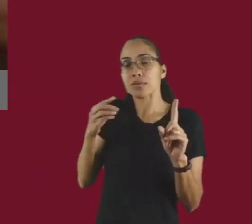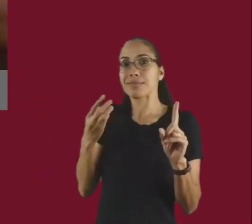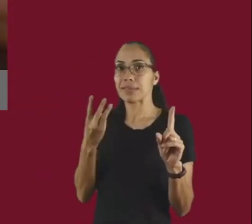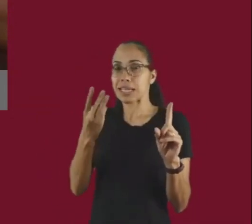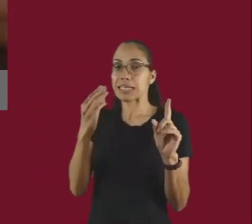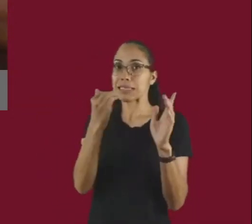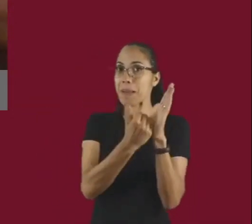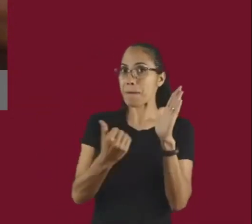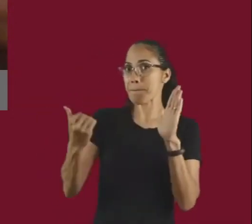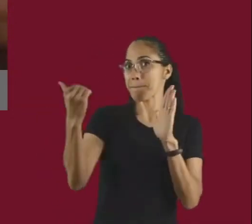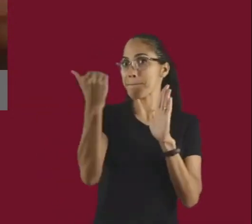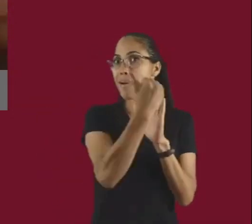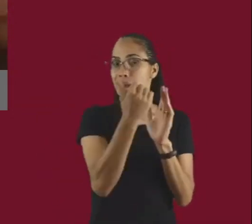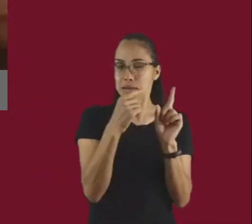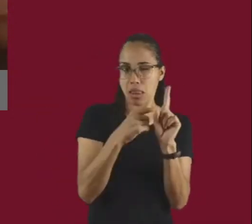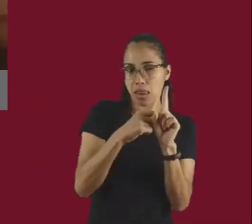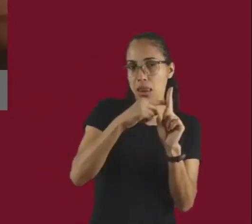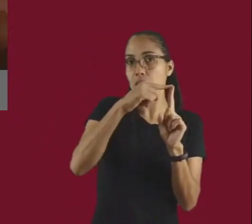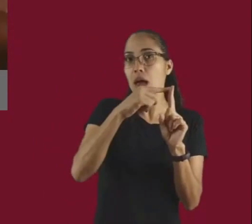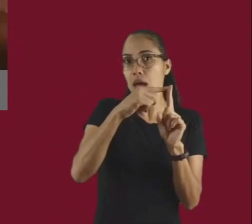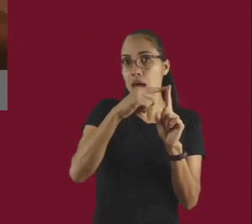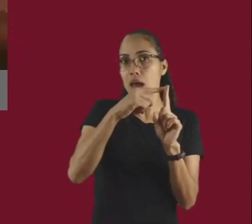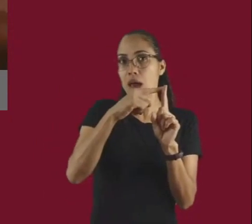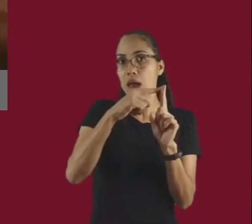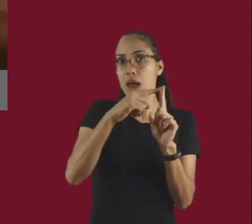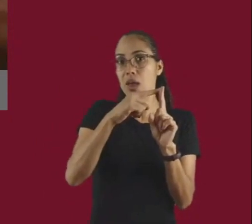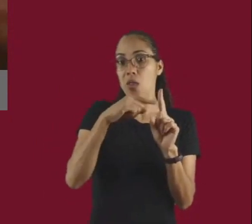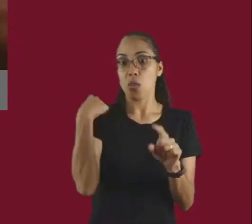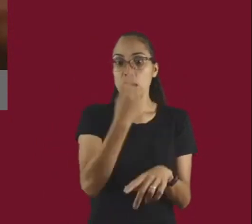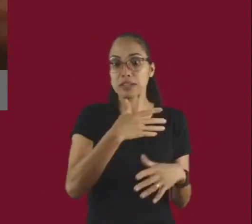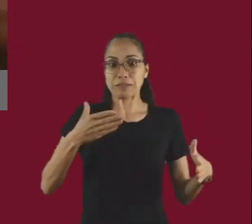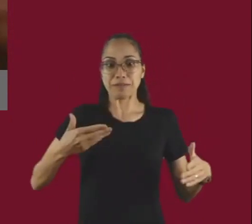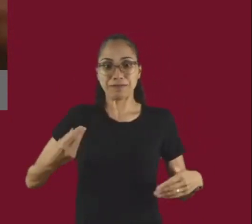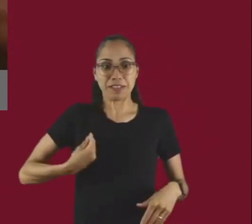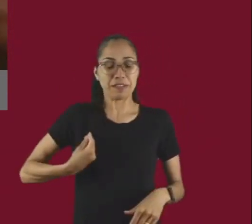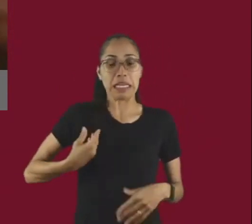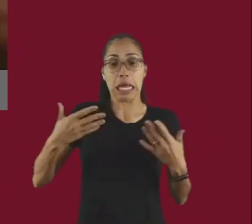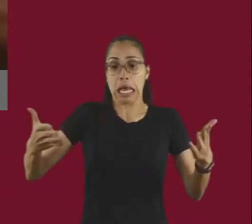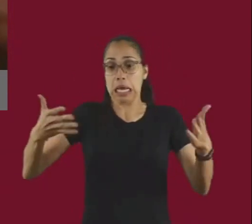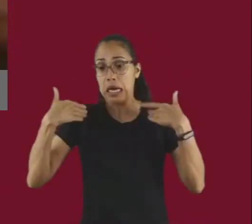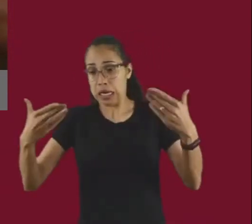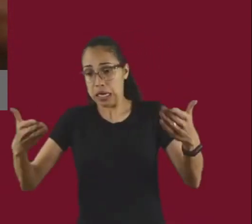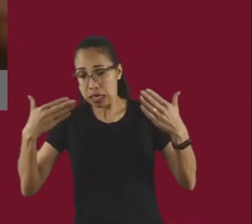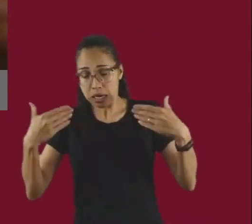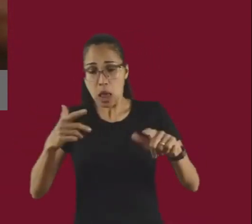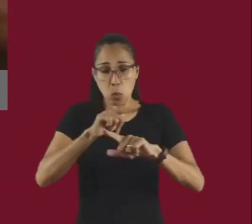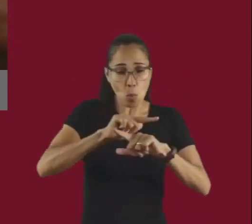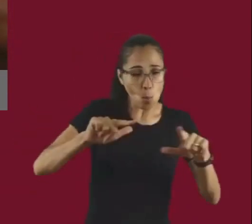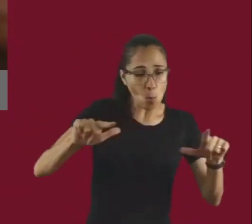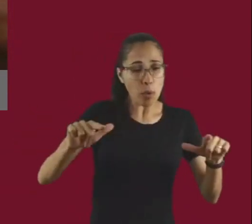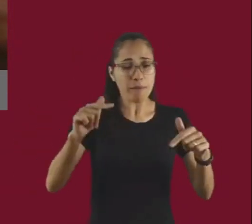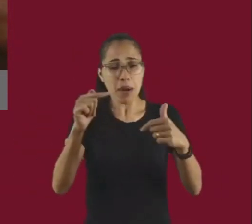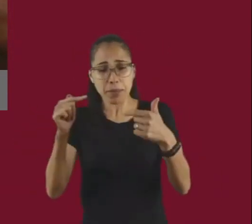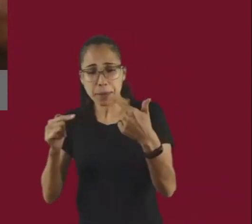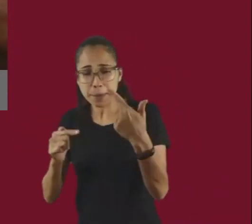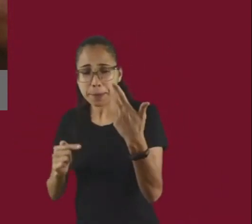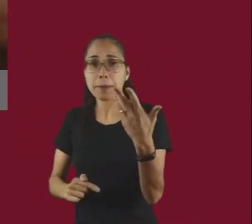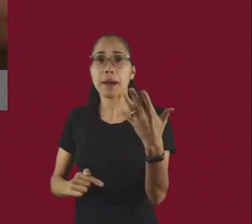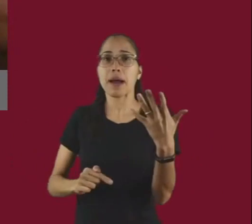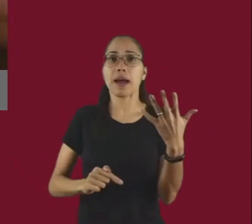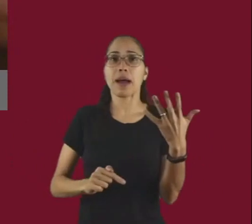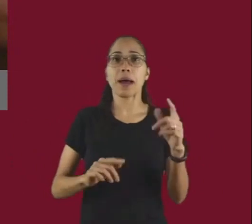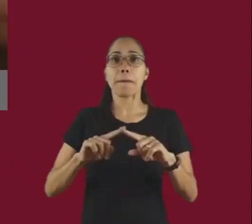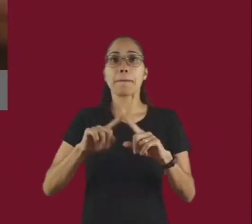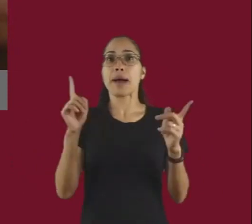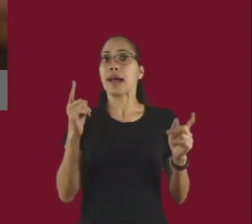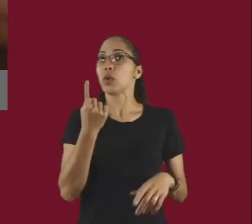a meta, né, era tentar não superar um aquecimento de 1,5, imagina